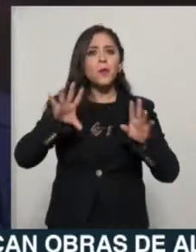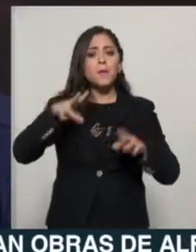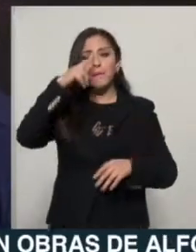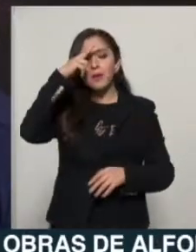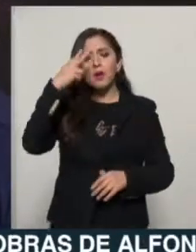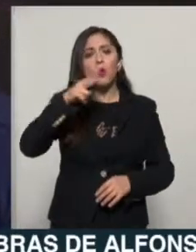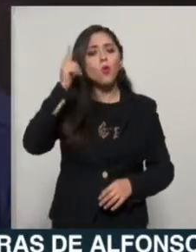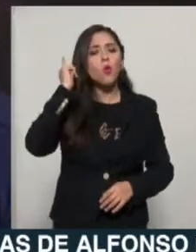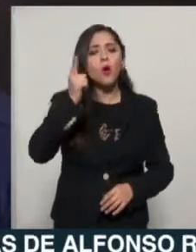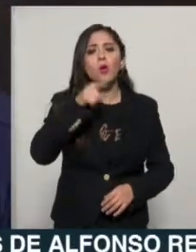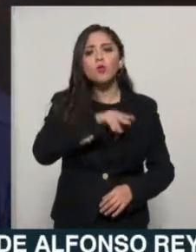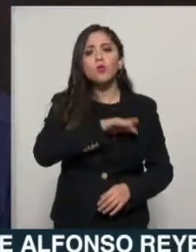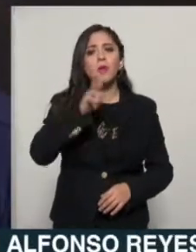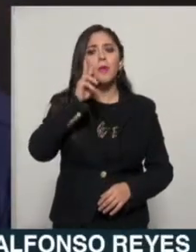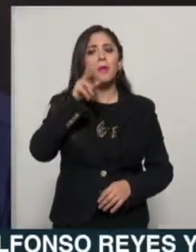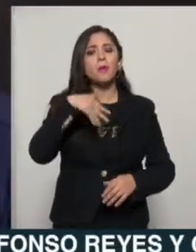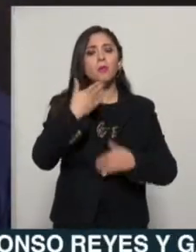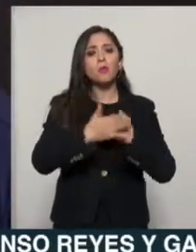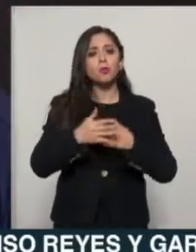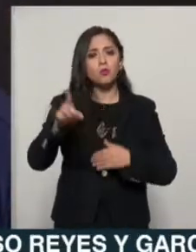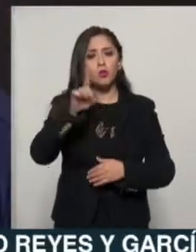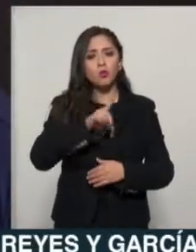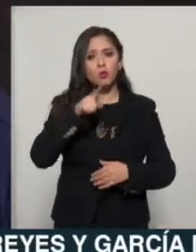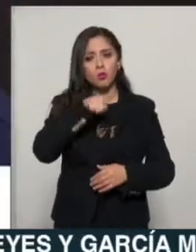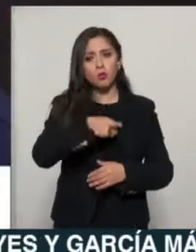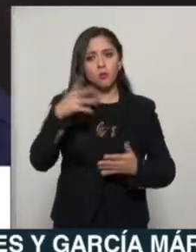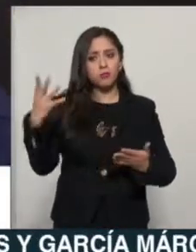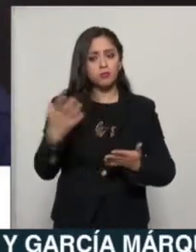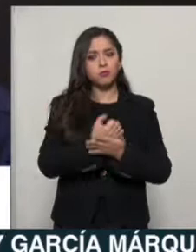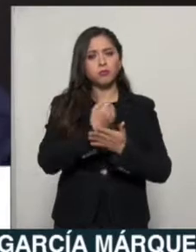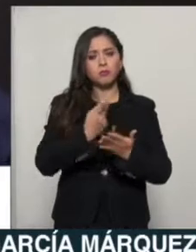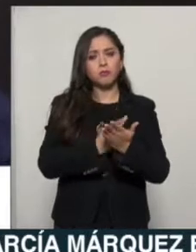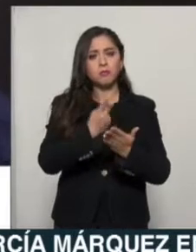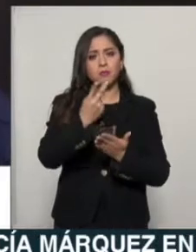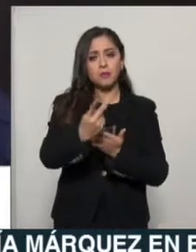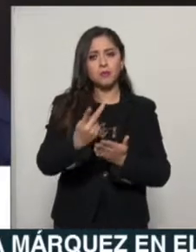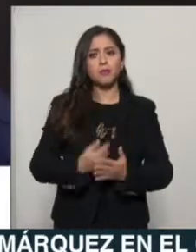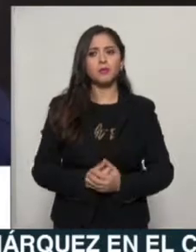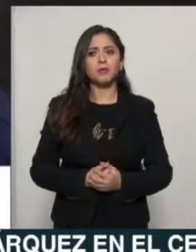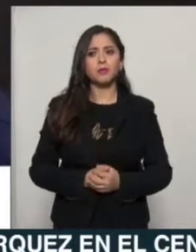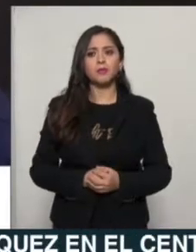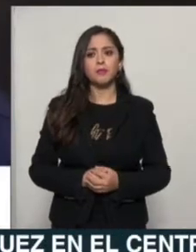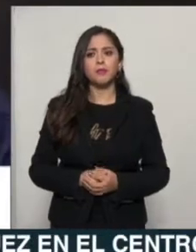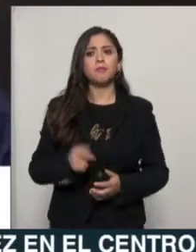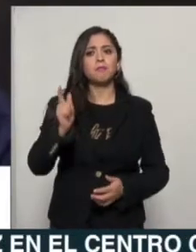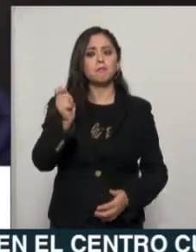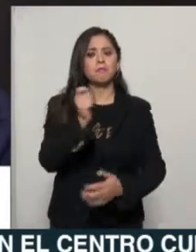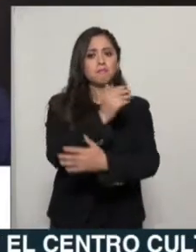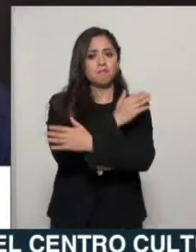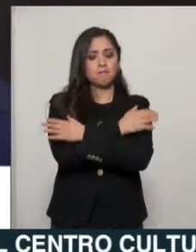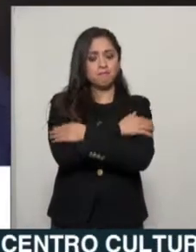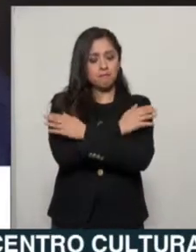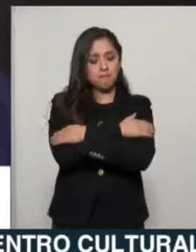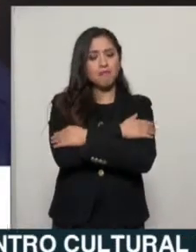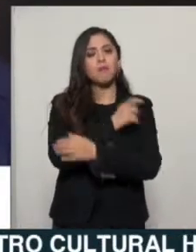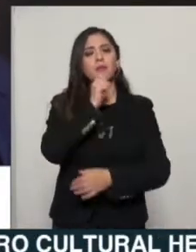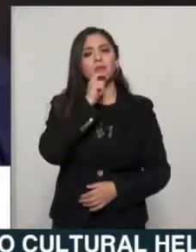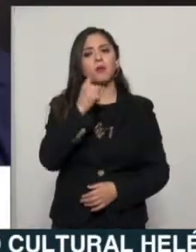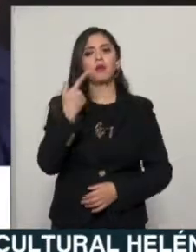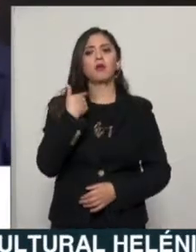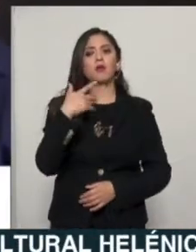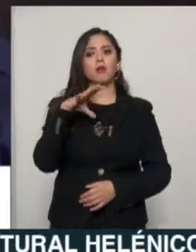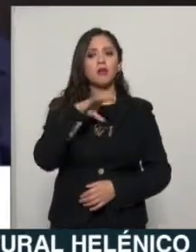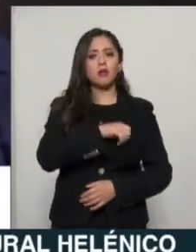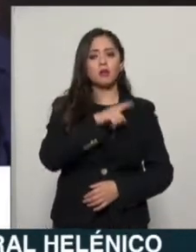pierda, por supuesto, este Gran Premio el próximo domingo. Não, eu só queria dar um abraço a todos, estou muito contente de estar no México